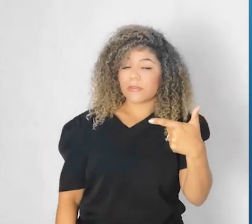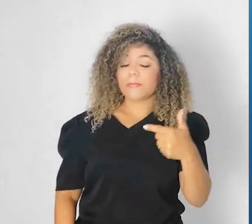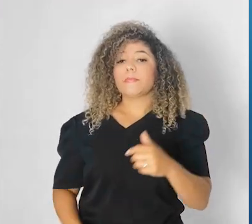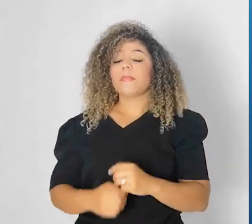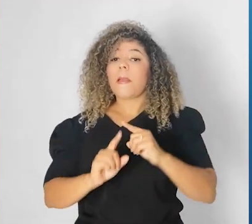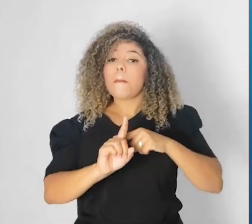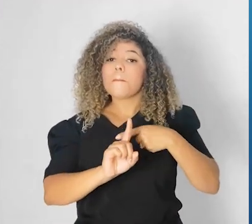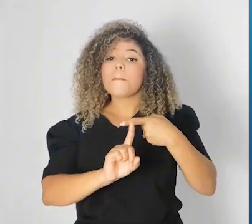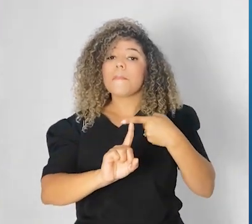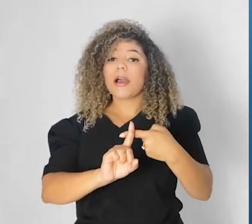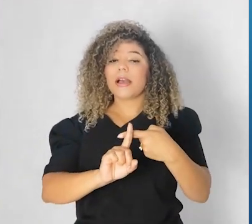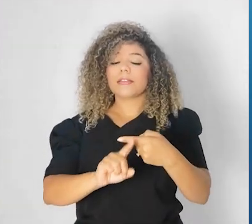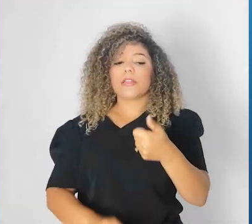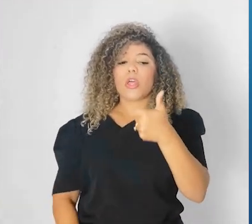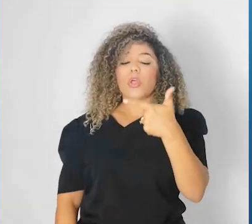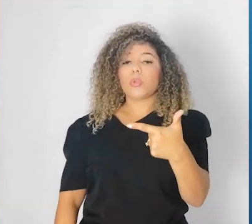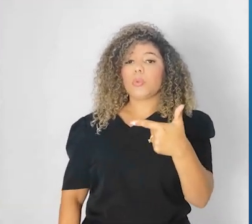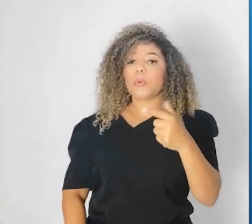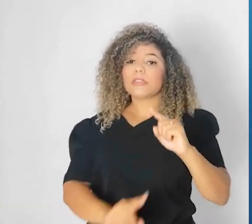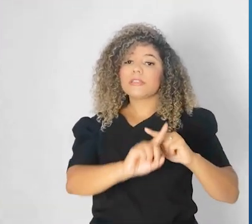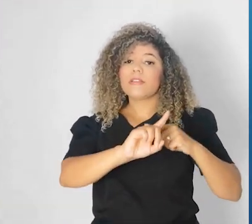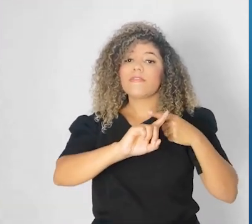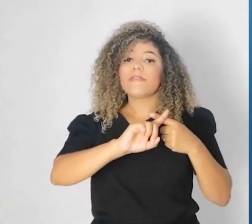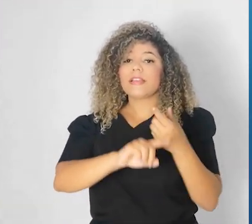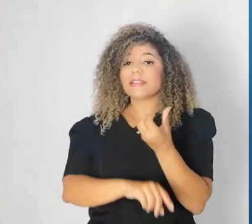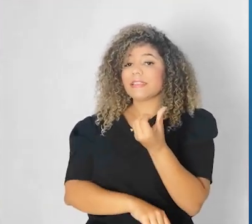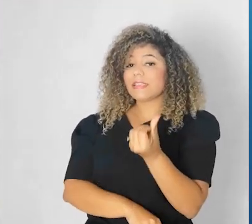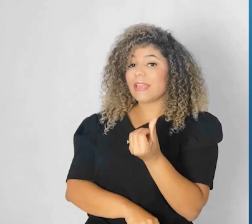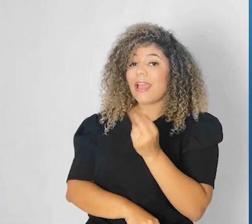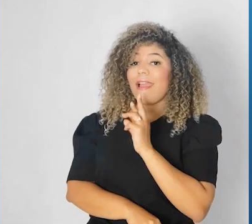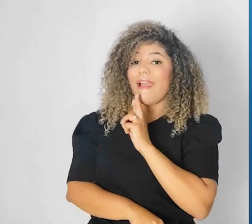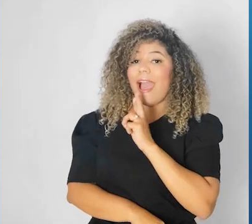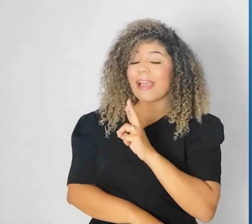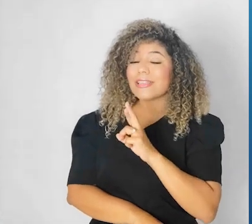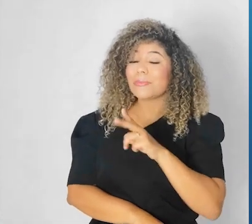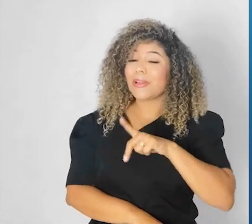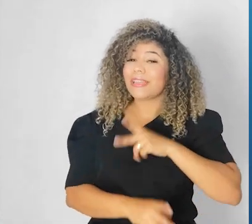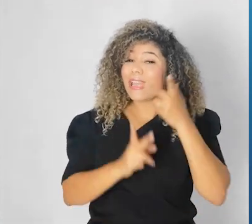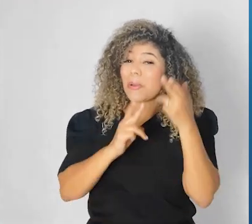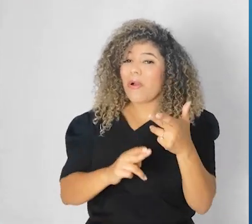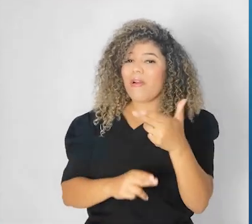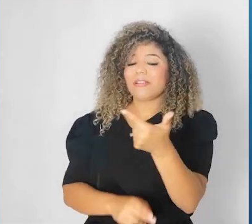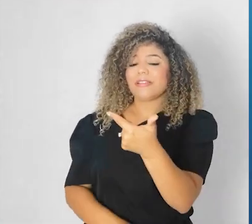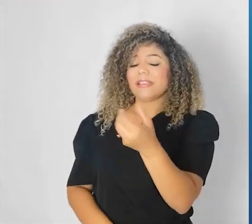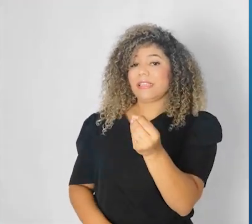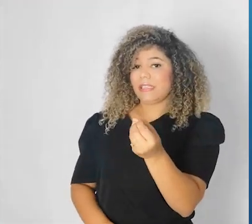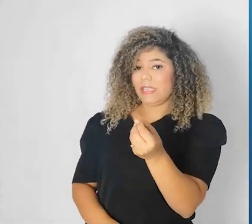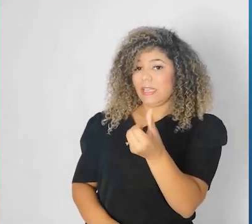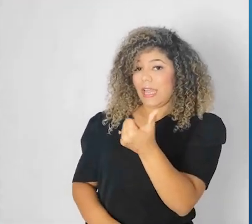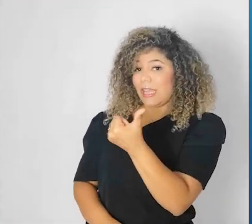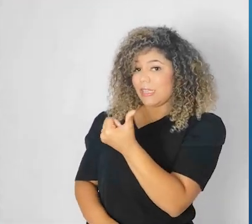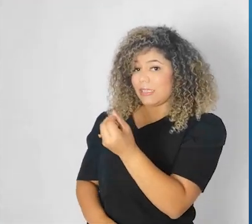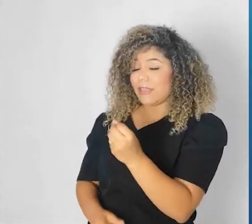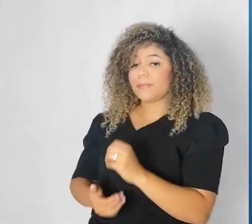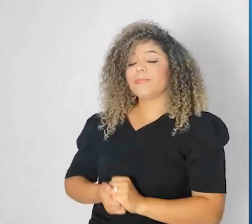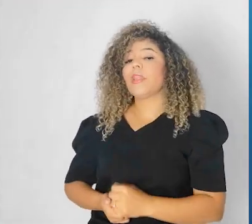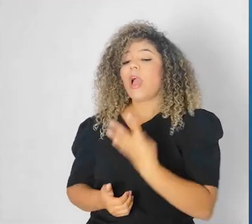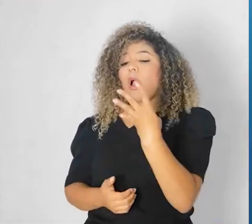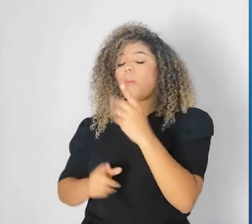mais 2 vezes 6. Isso tem que dar igual a 60. 4 vezes 12,